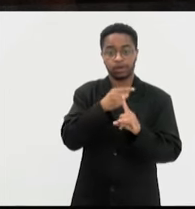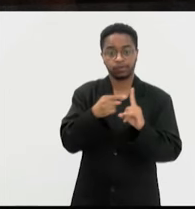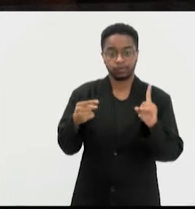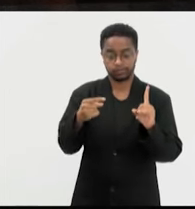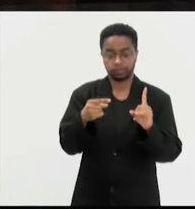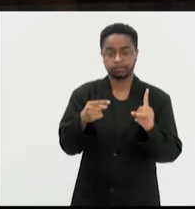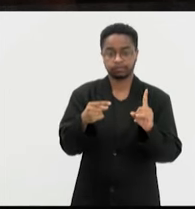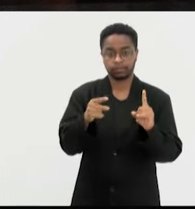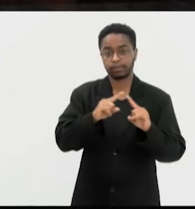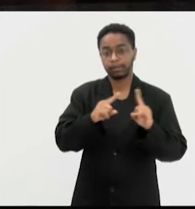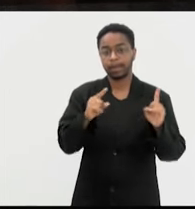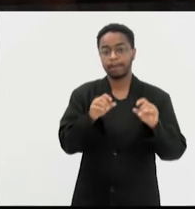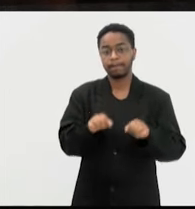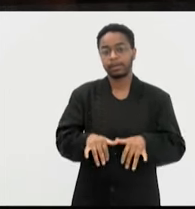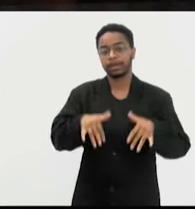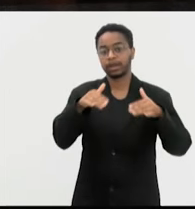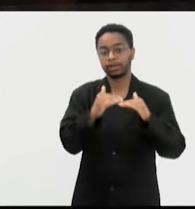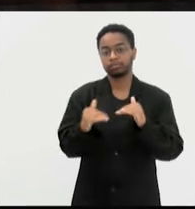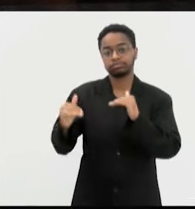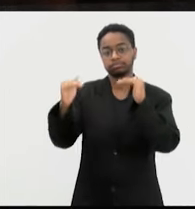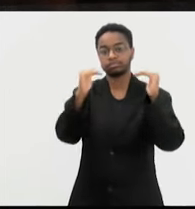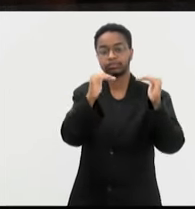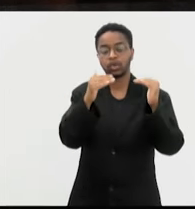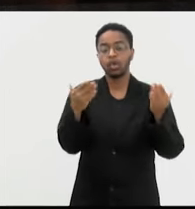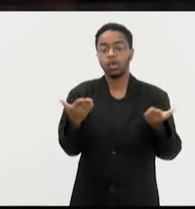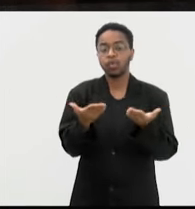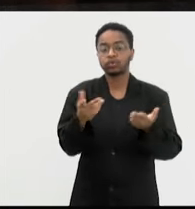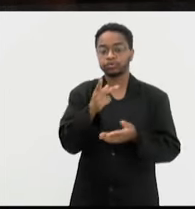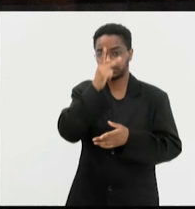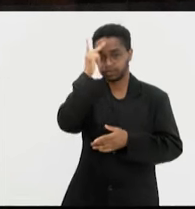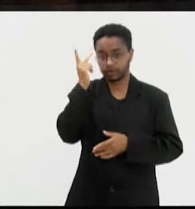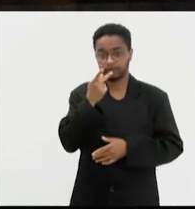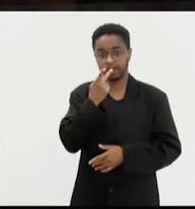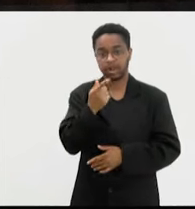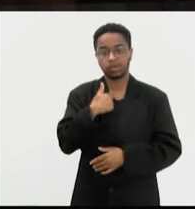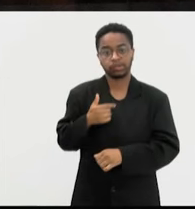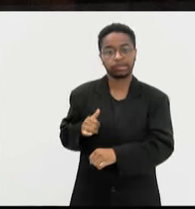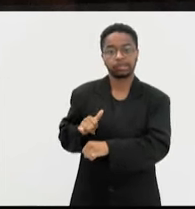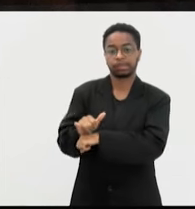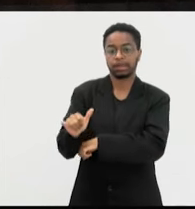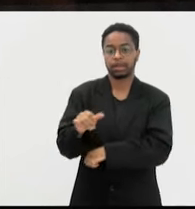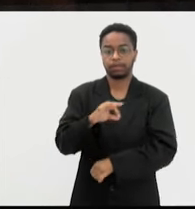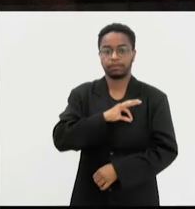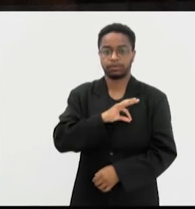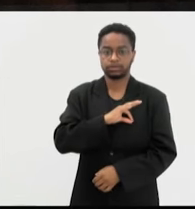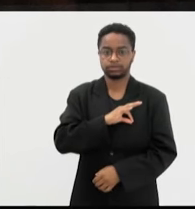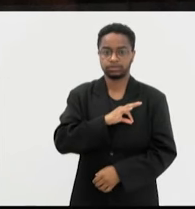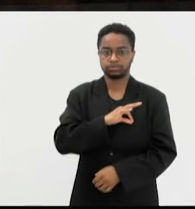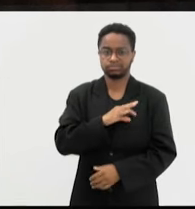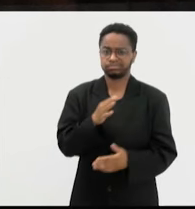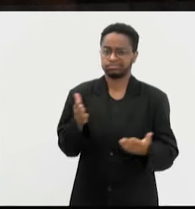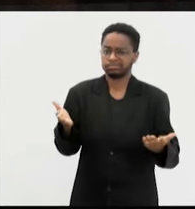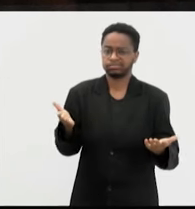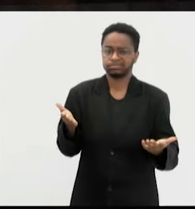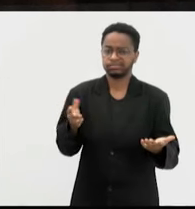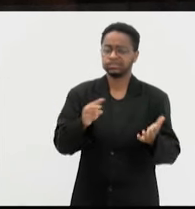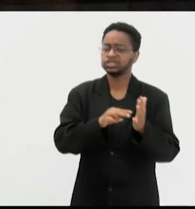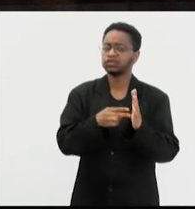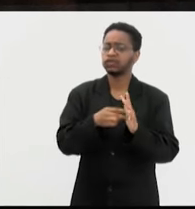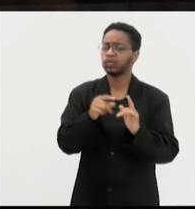soberano e hoje eu sou atacado como traidor da Tropa O que é ser